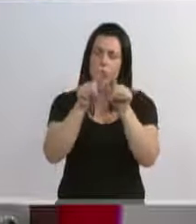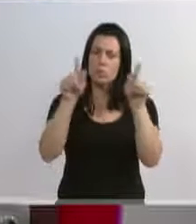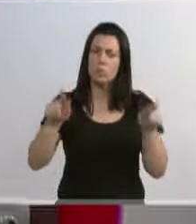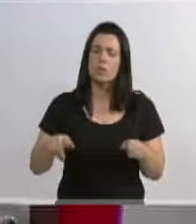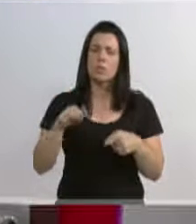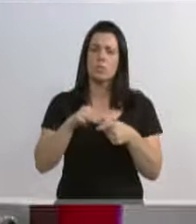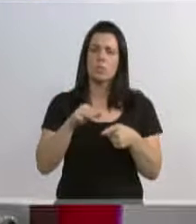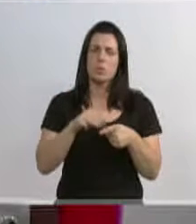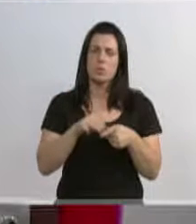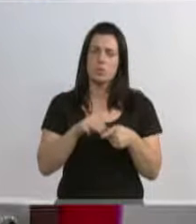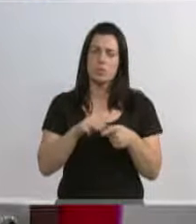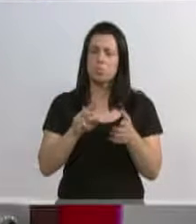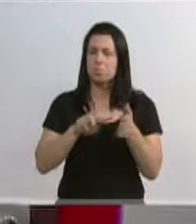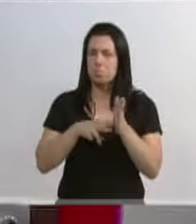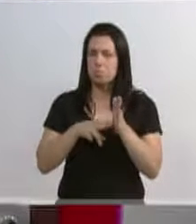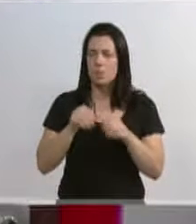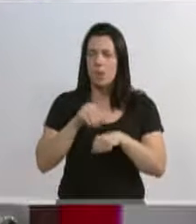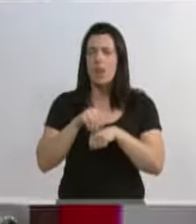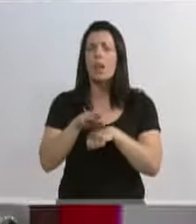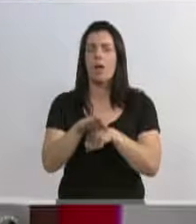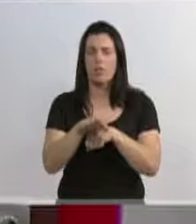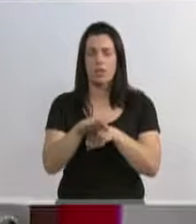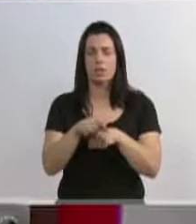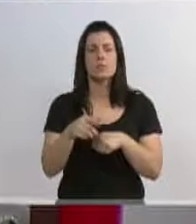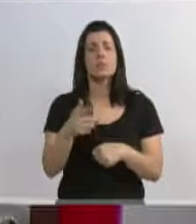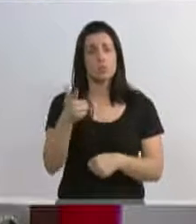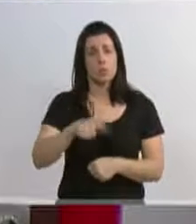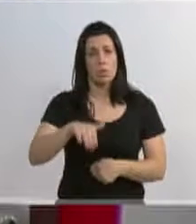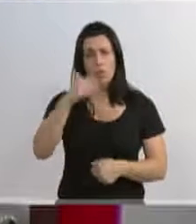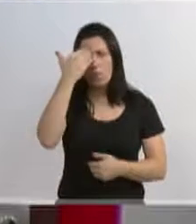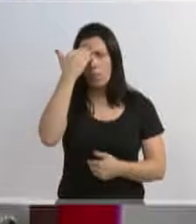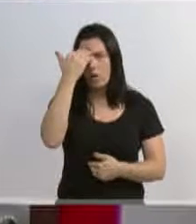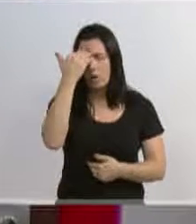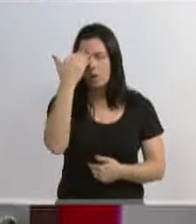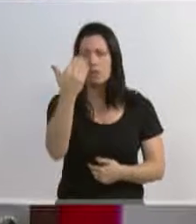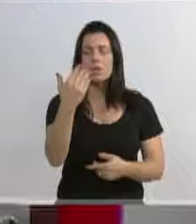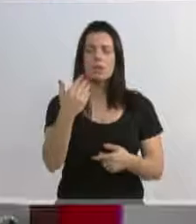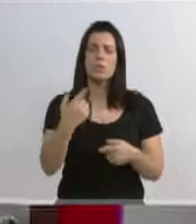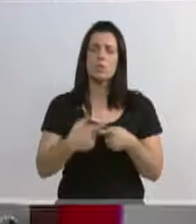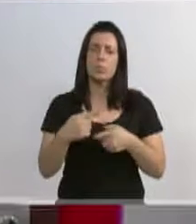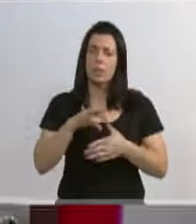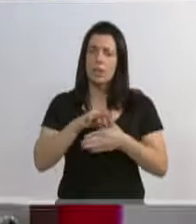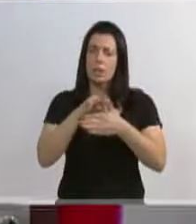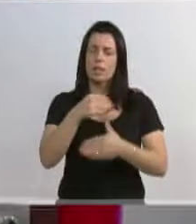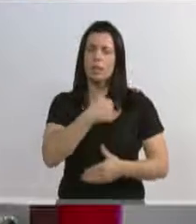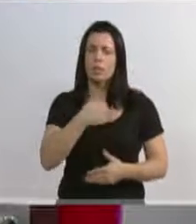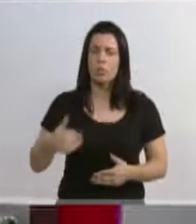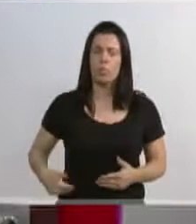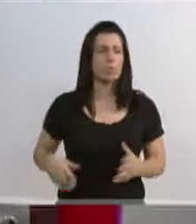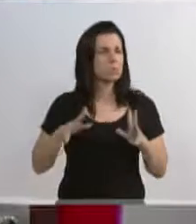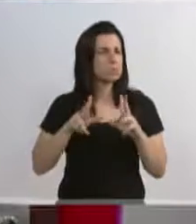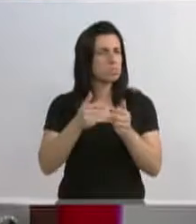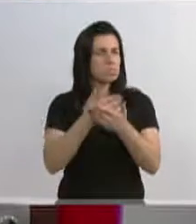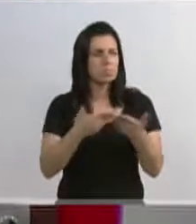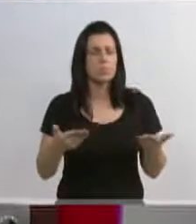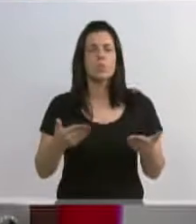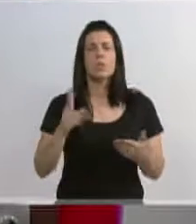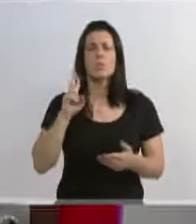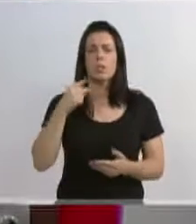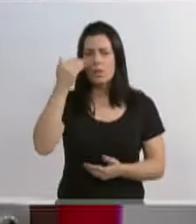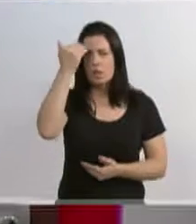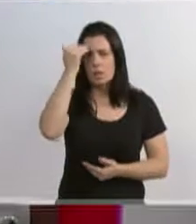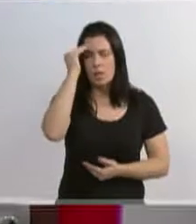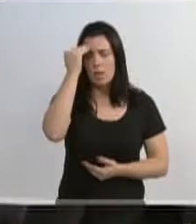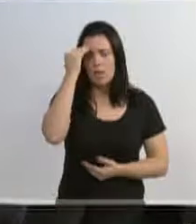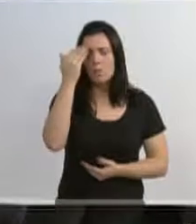sindicato. Então, renovo aqui o meu agradecimento, na qualidade de líder de governo, a todos os vereadores que entenderam essa